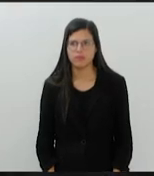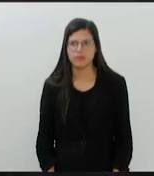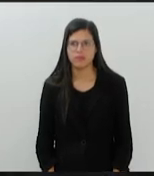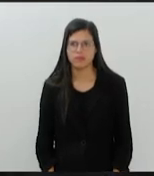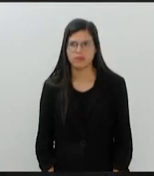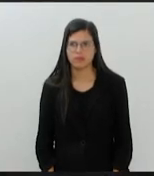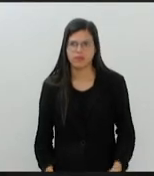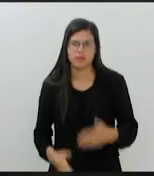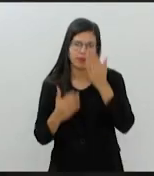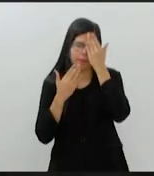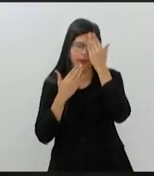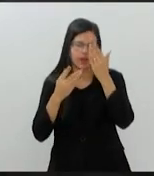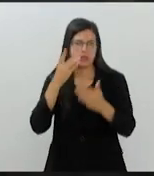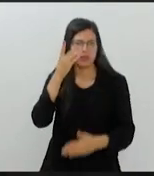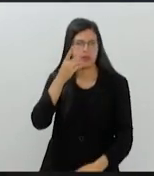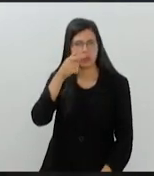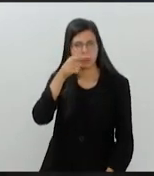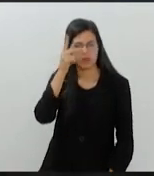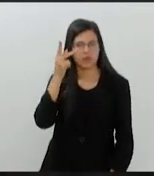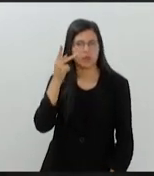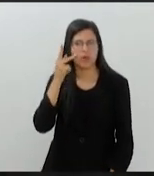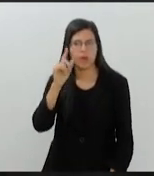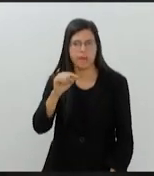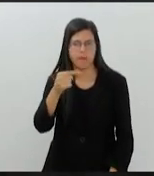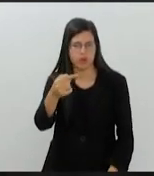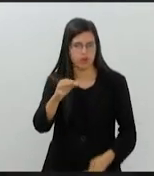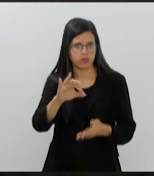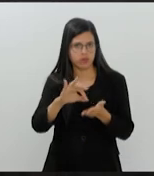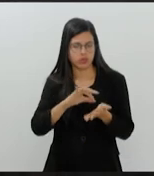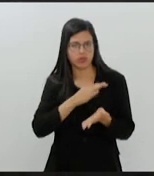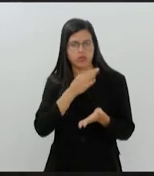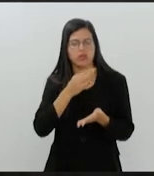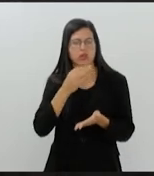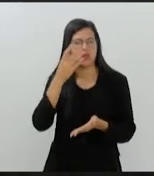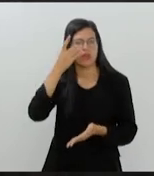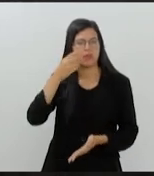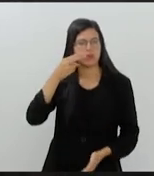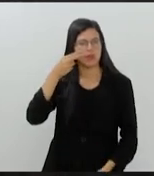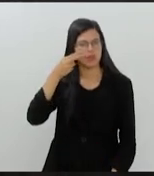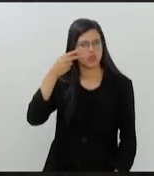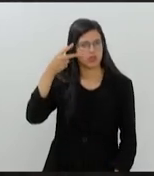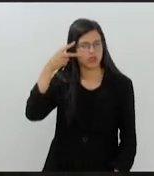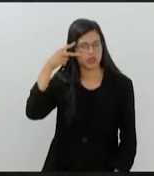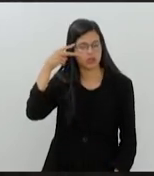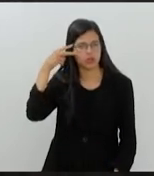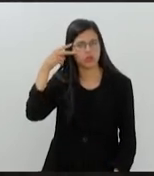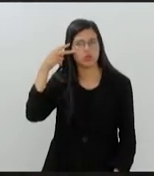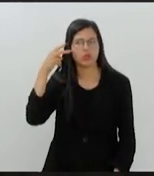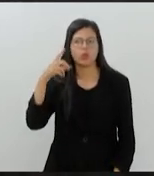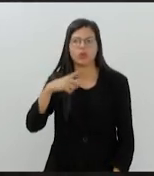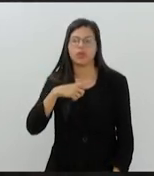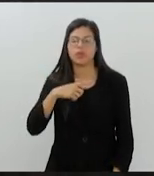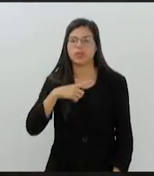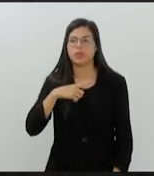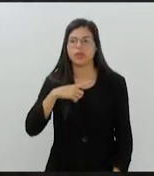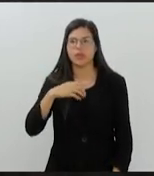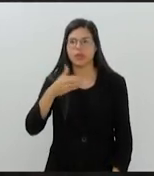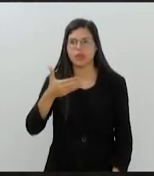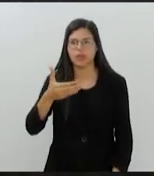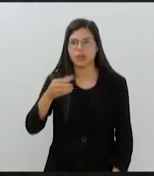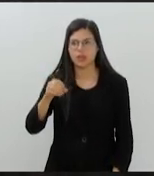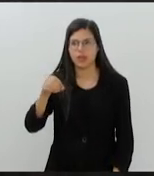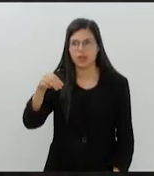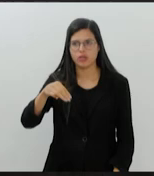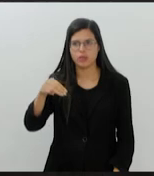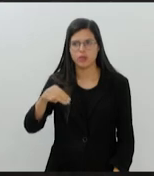Obrigado, deputado Luiz Paulo. A próxima oradora inscrita é a deputada Tia Ju. Vossa Excelência dispõe do